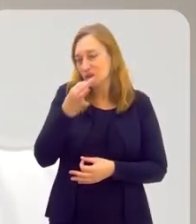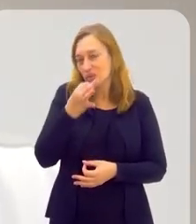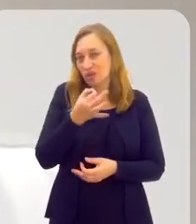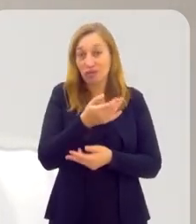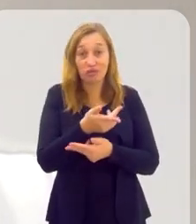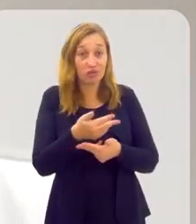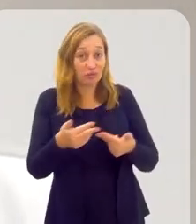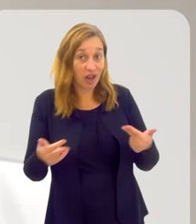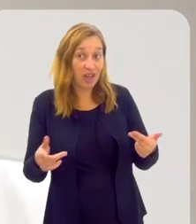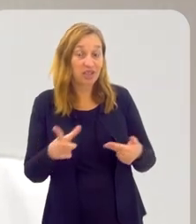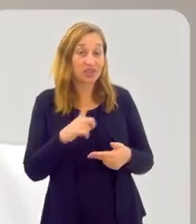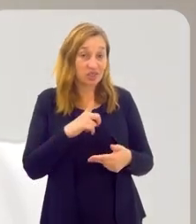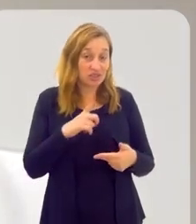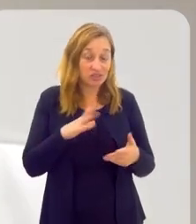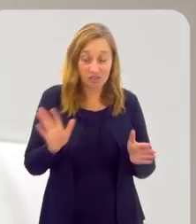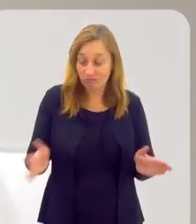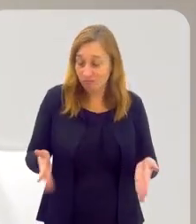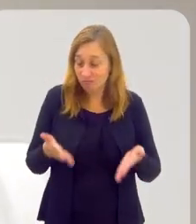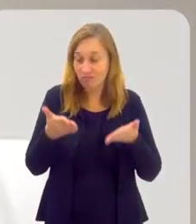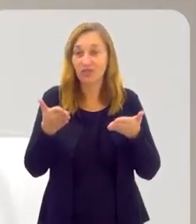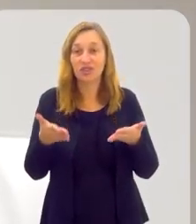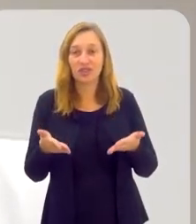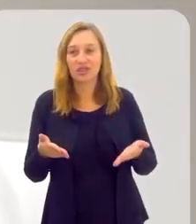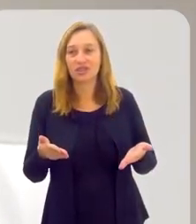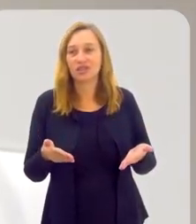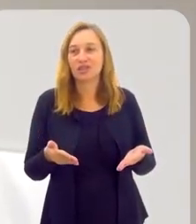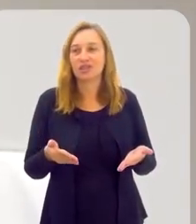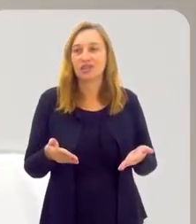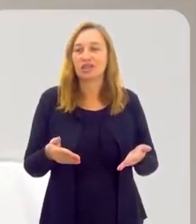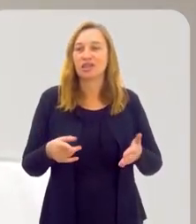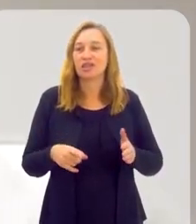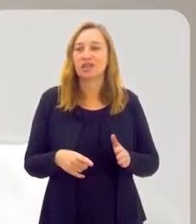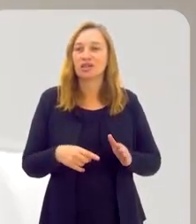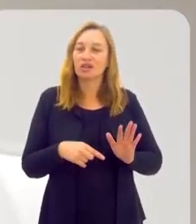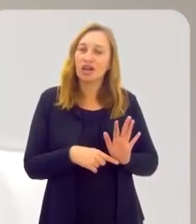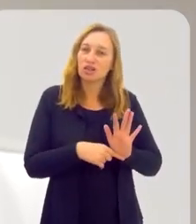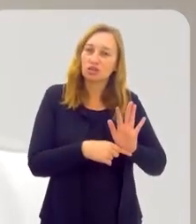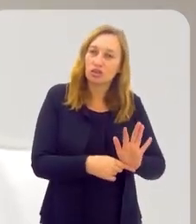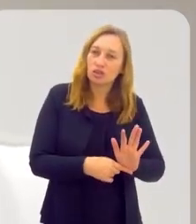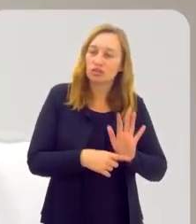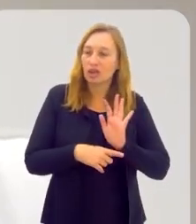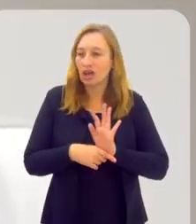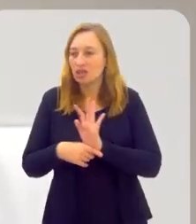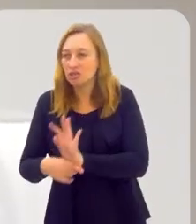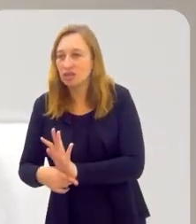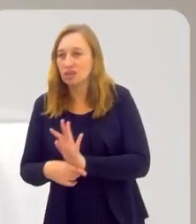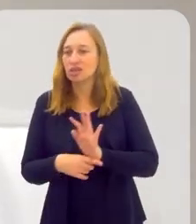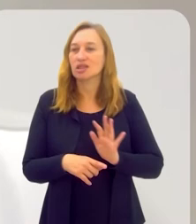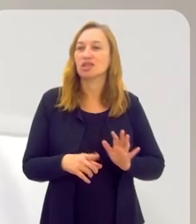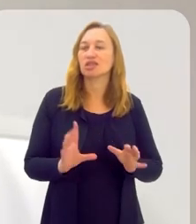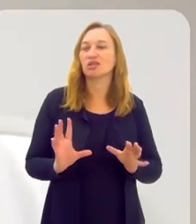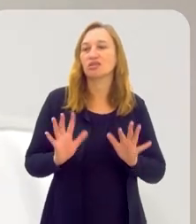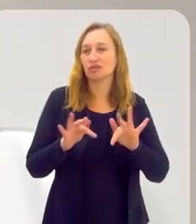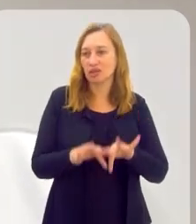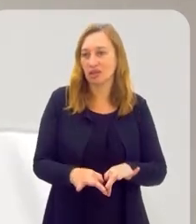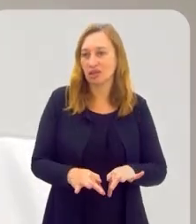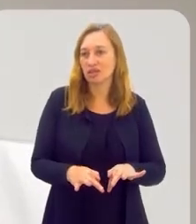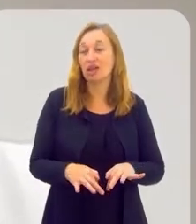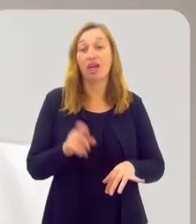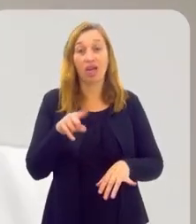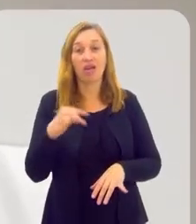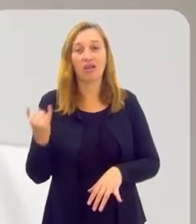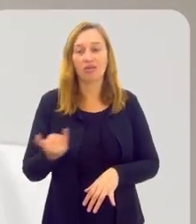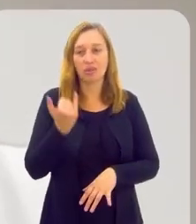que sugeriram iniciativas e que, com um contributo aqui e outro contributo ali, chegou-se a uma conclusão.